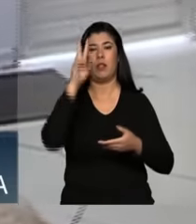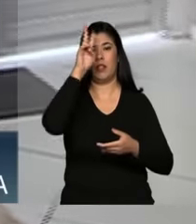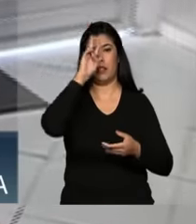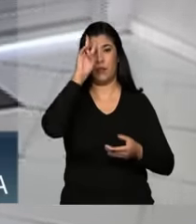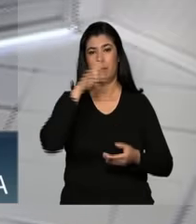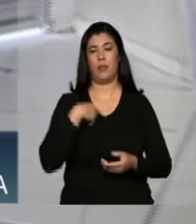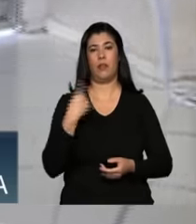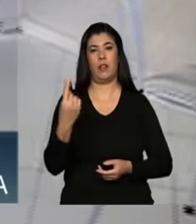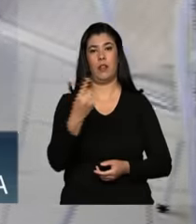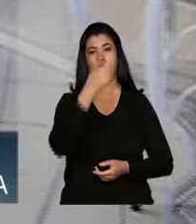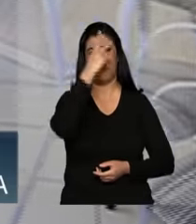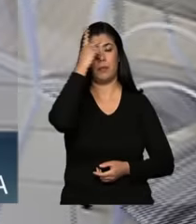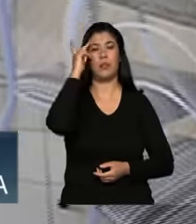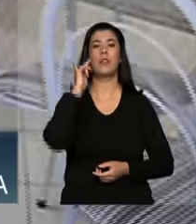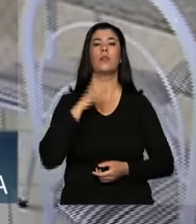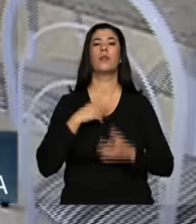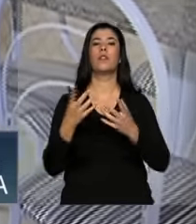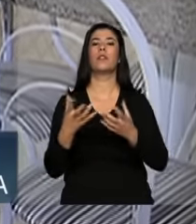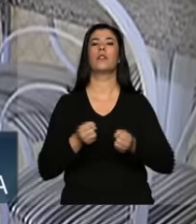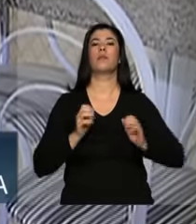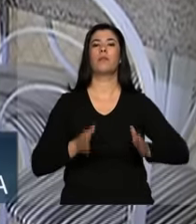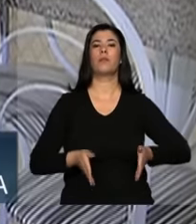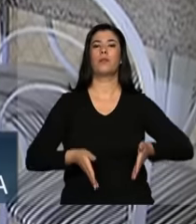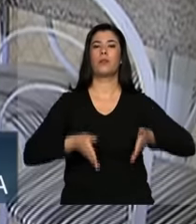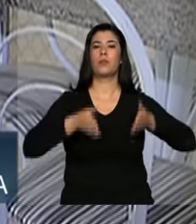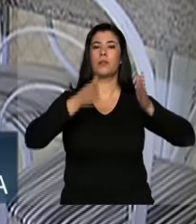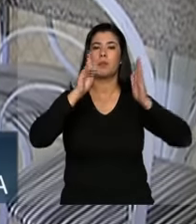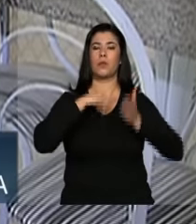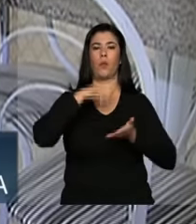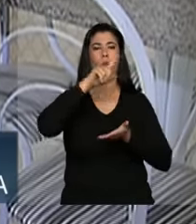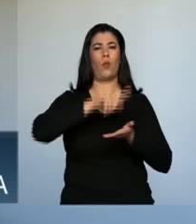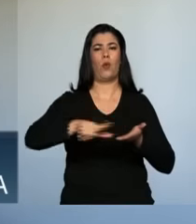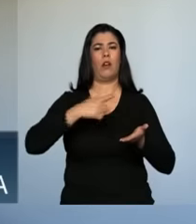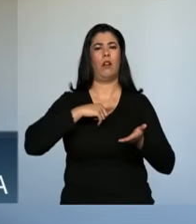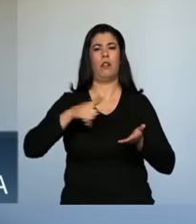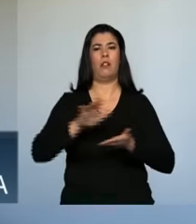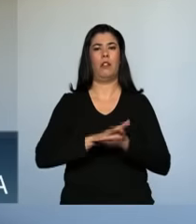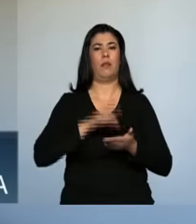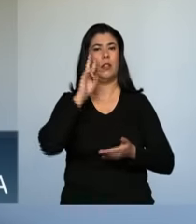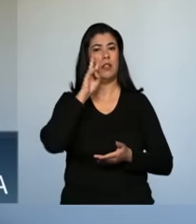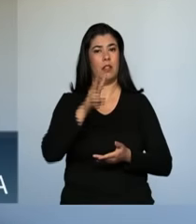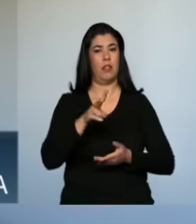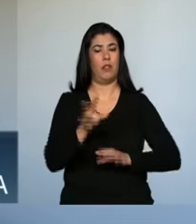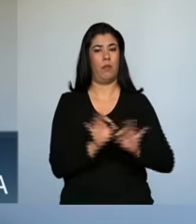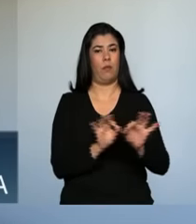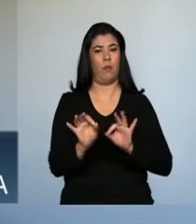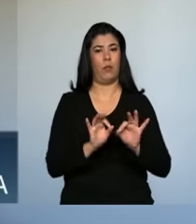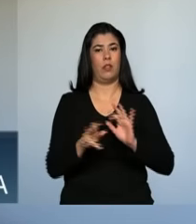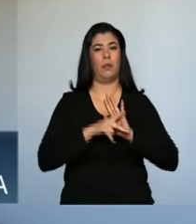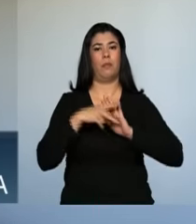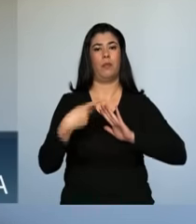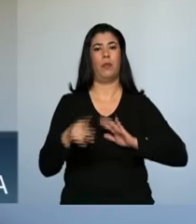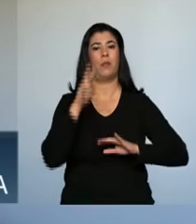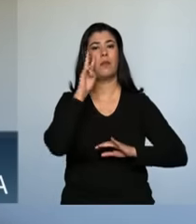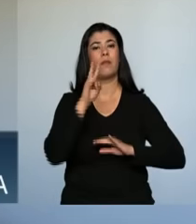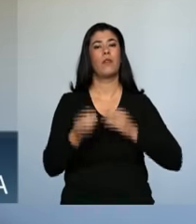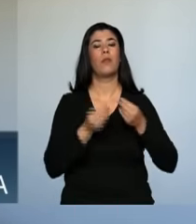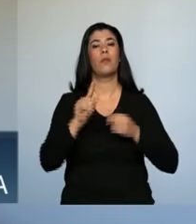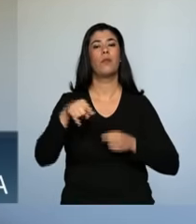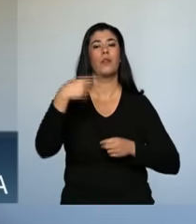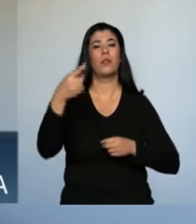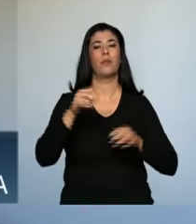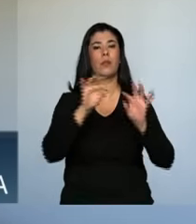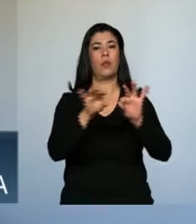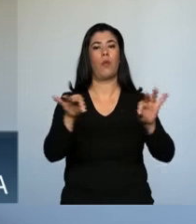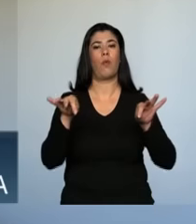eles recebem uma unidade vazia, um apartamento vazio. Esse aí é para a gente ter uma noção de como fica a casa depois. Um quarto com